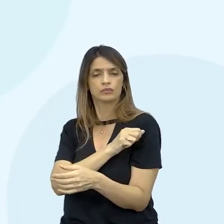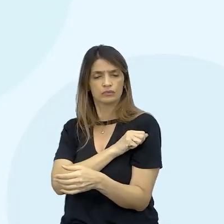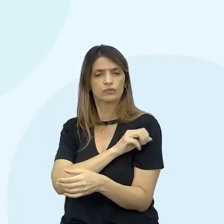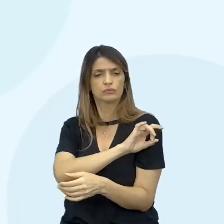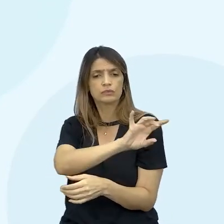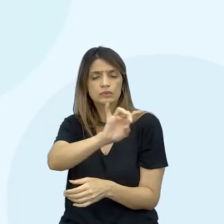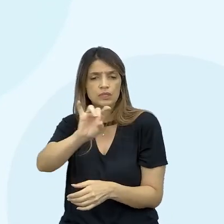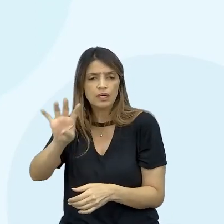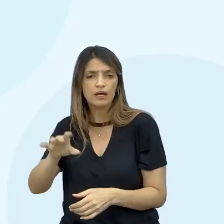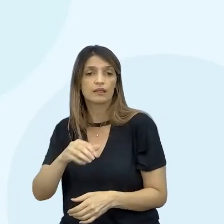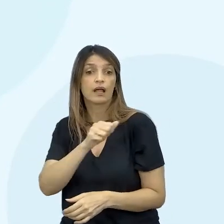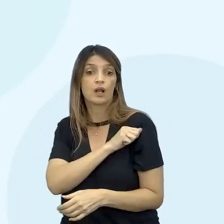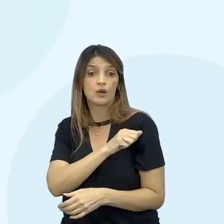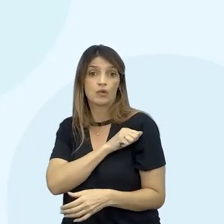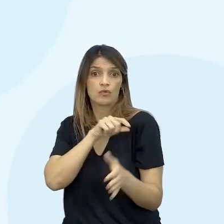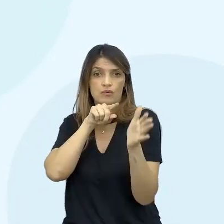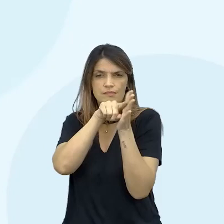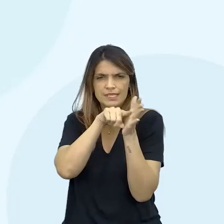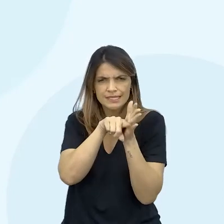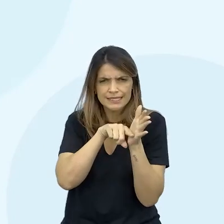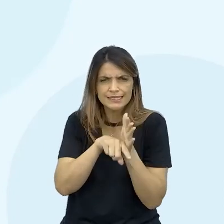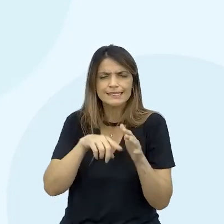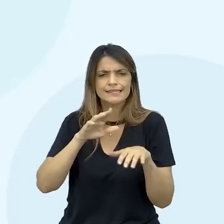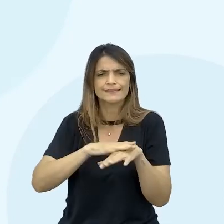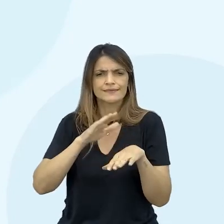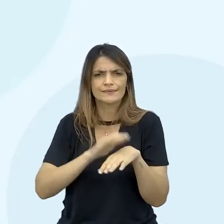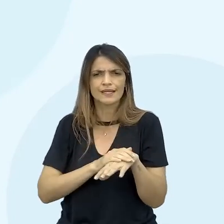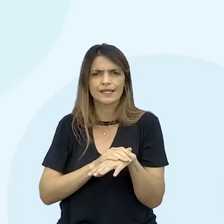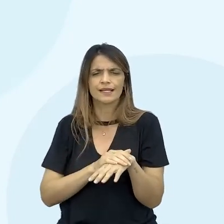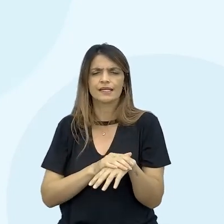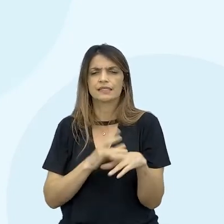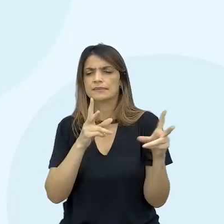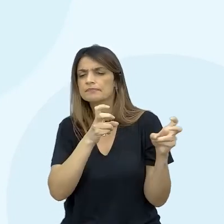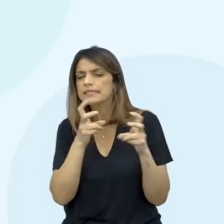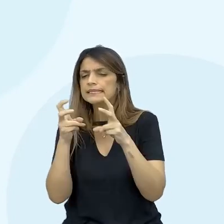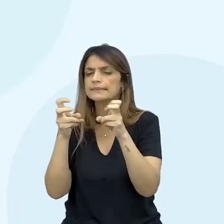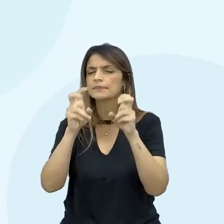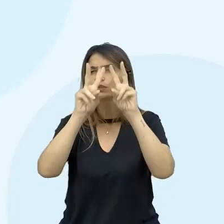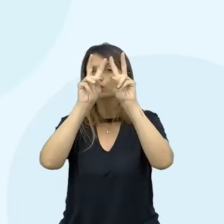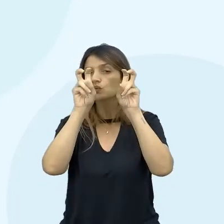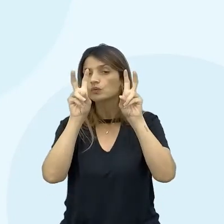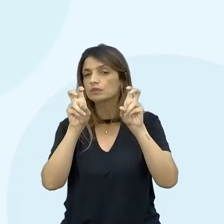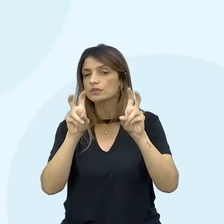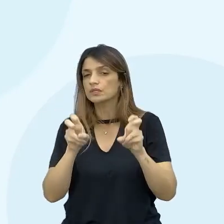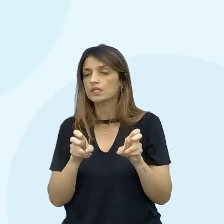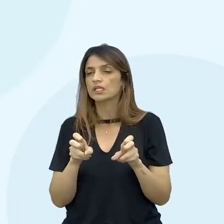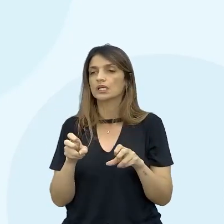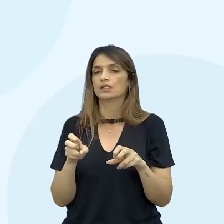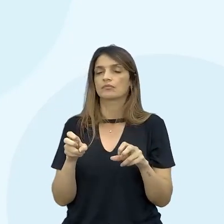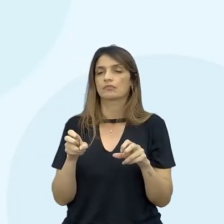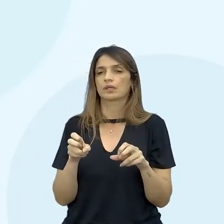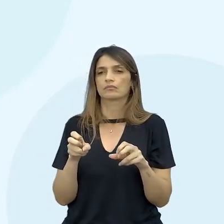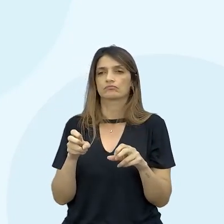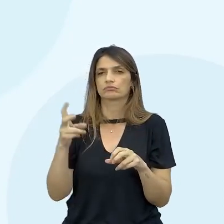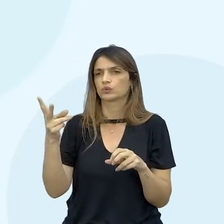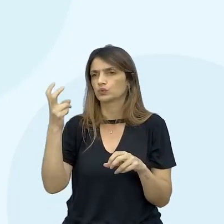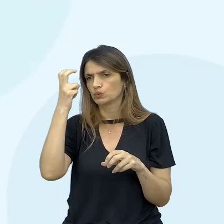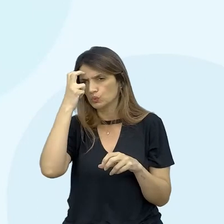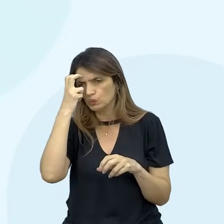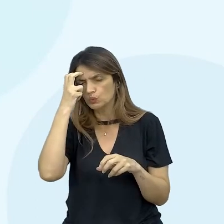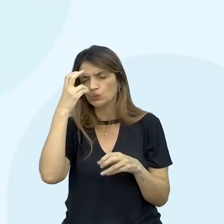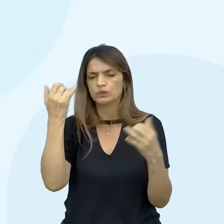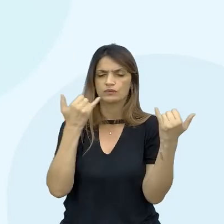Os estudantes estarão fazendo pesquisas, investigando alguns temas relacionados à cultura, colhendo dados